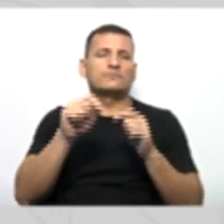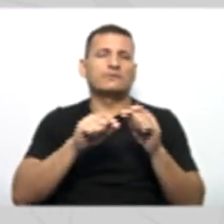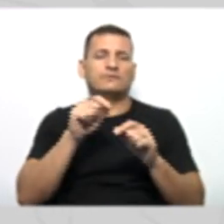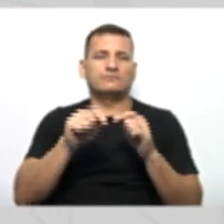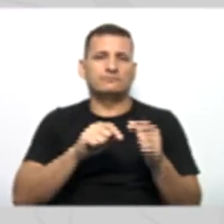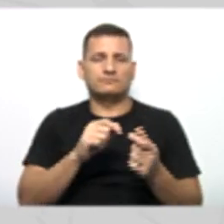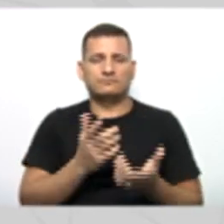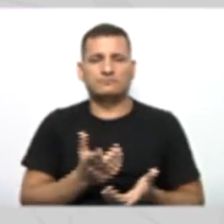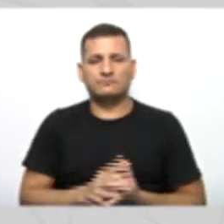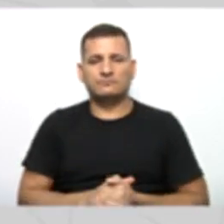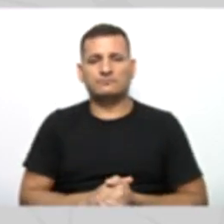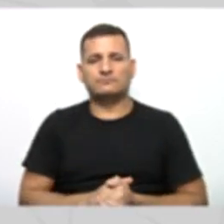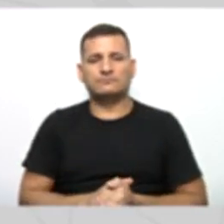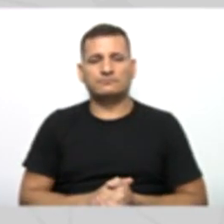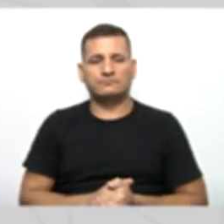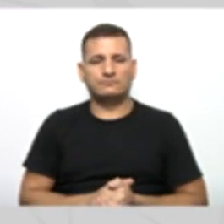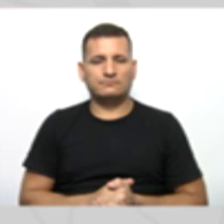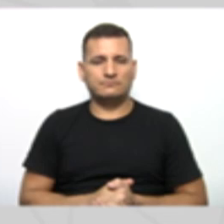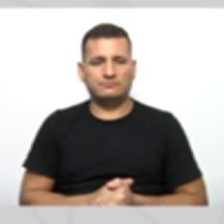ok? Vamos lá.